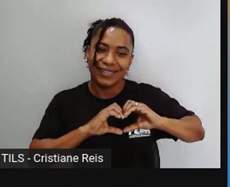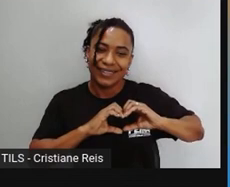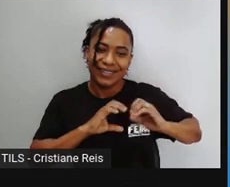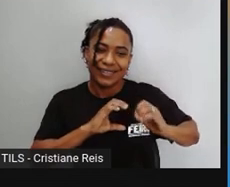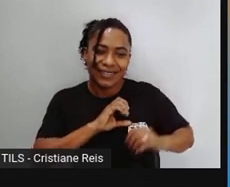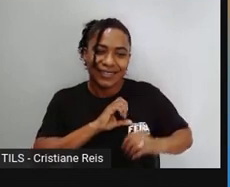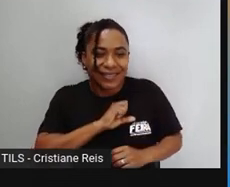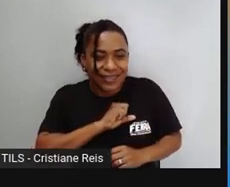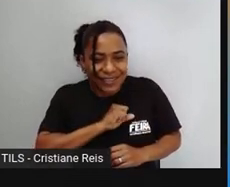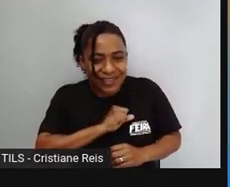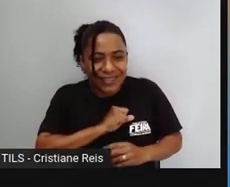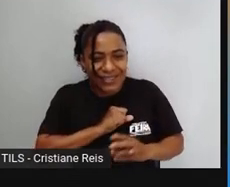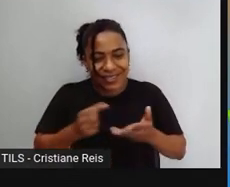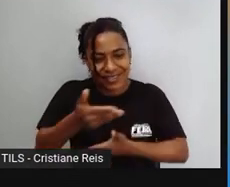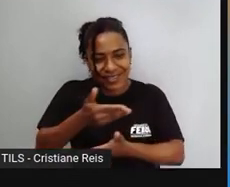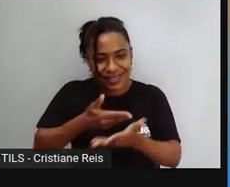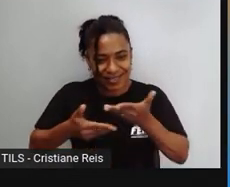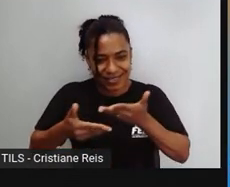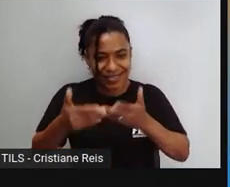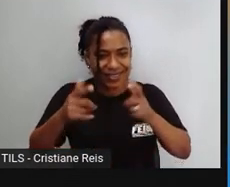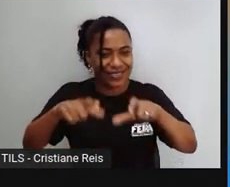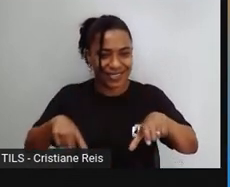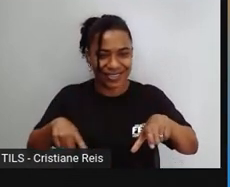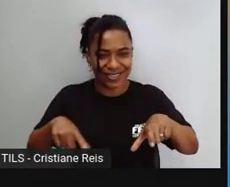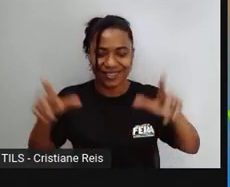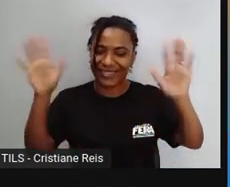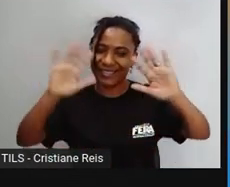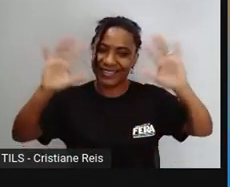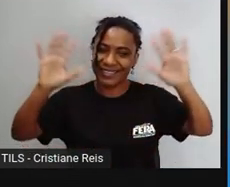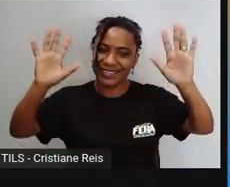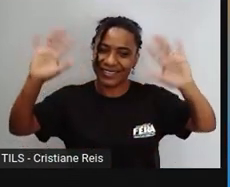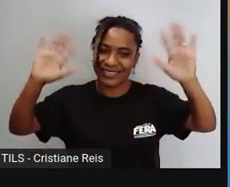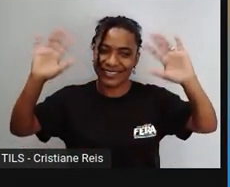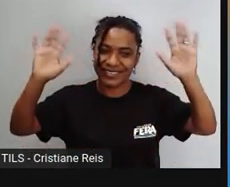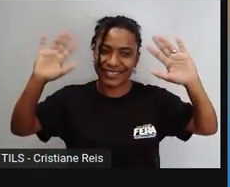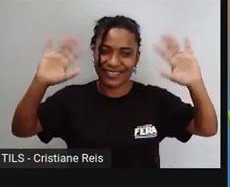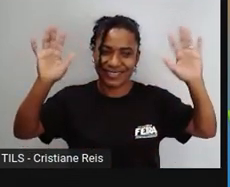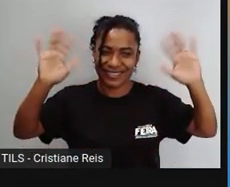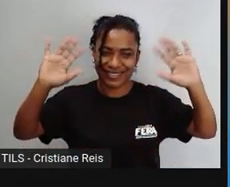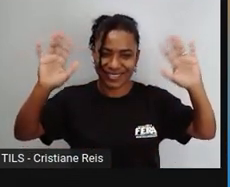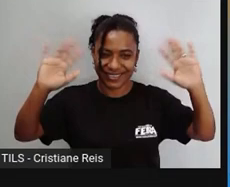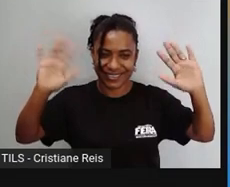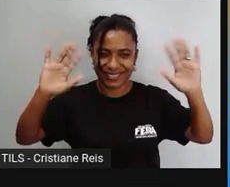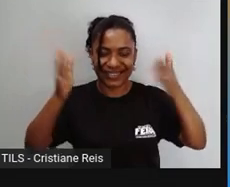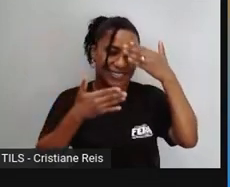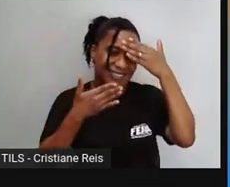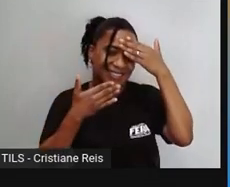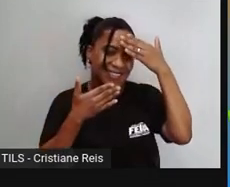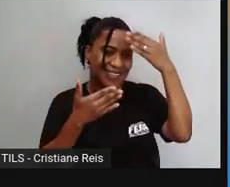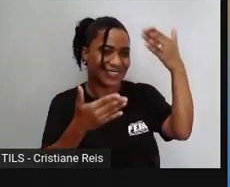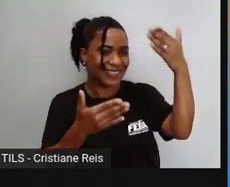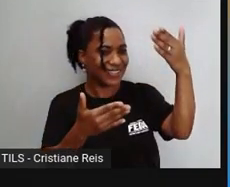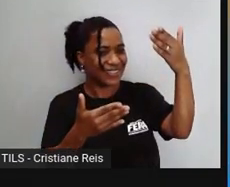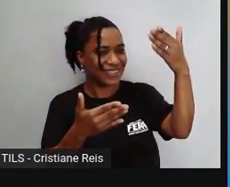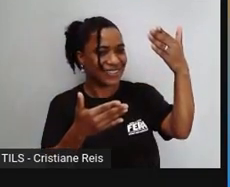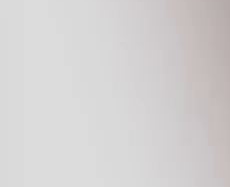students? Bye, see you next class. Thank you for today. Obrigada por hoje.